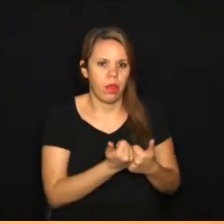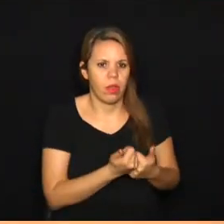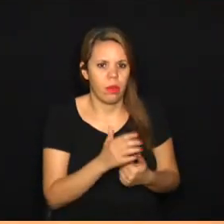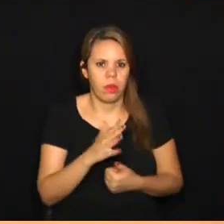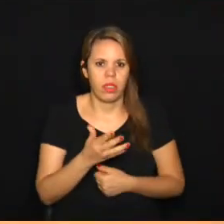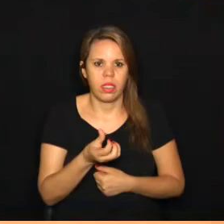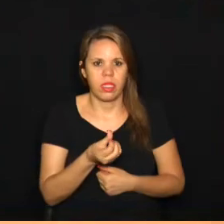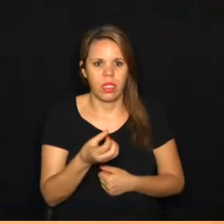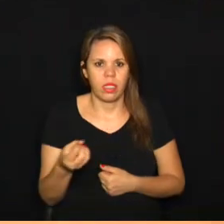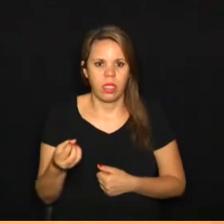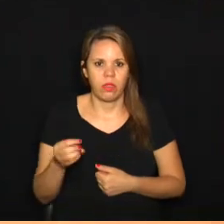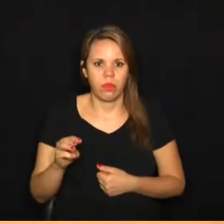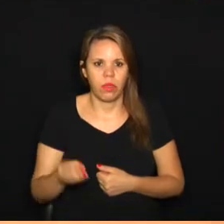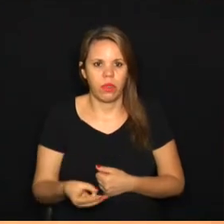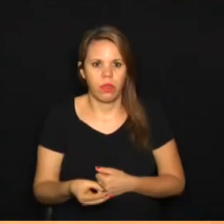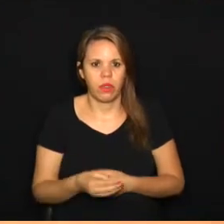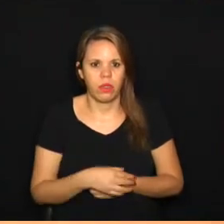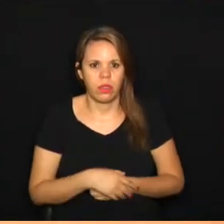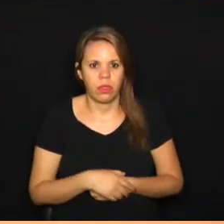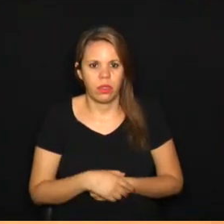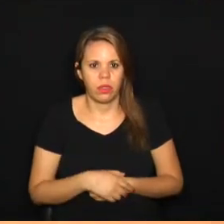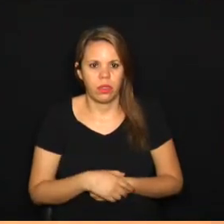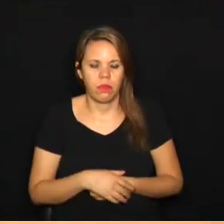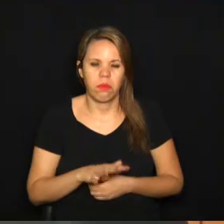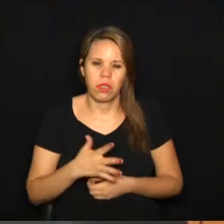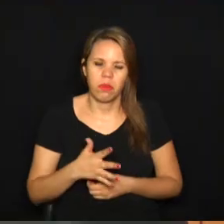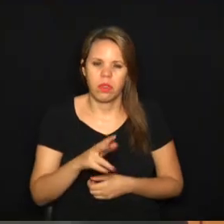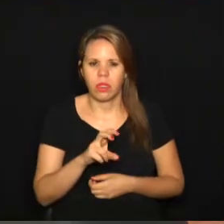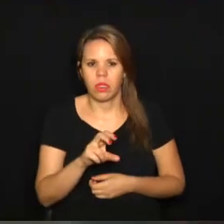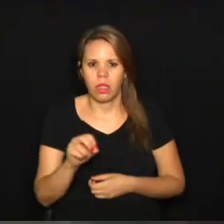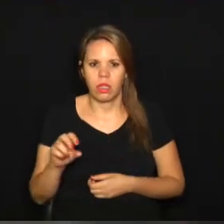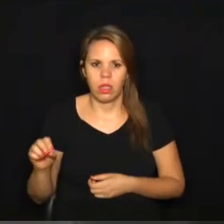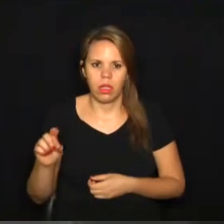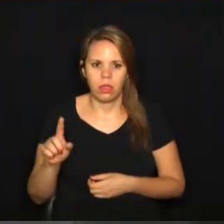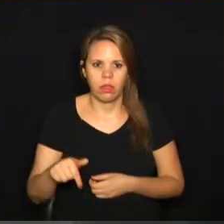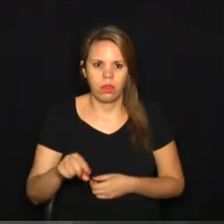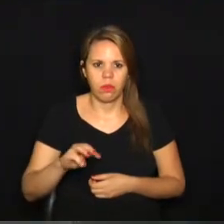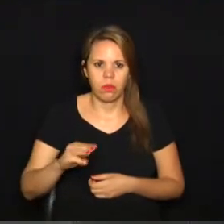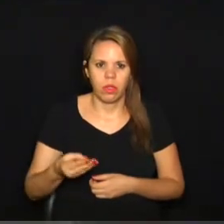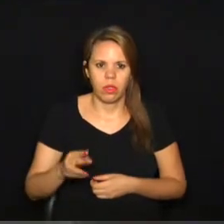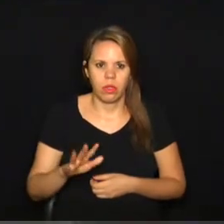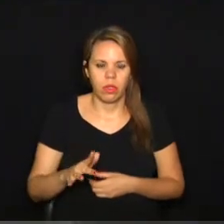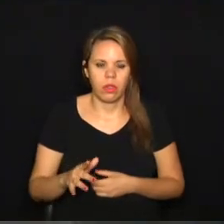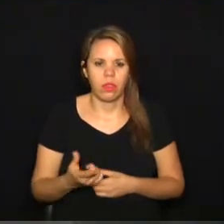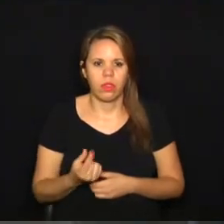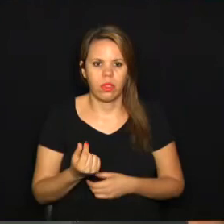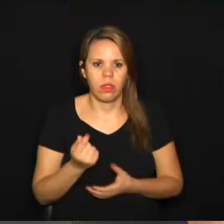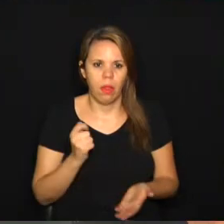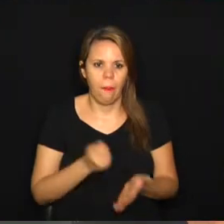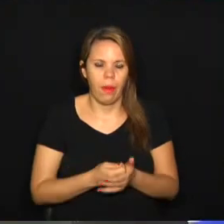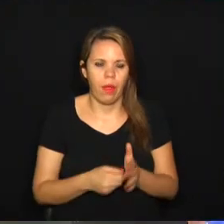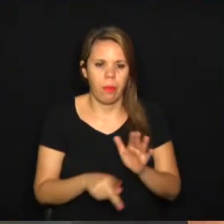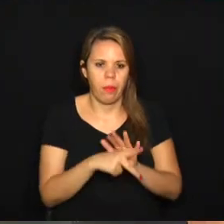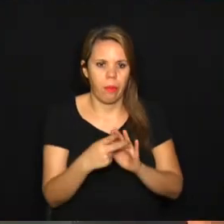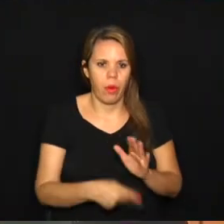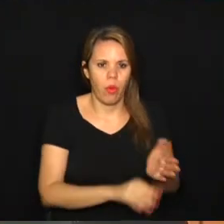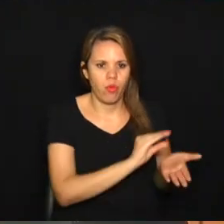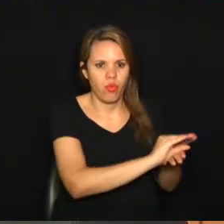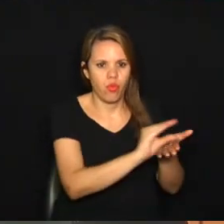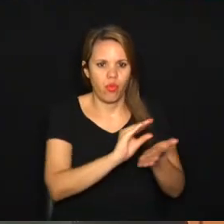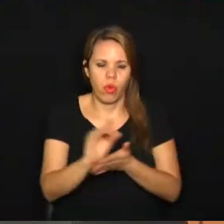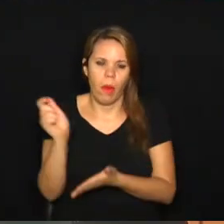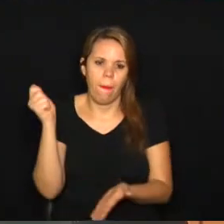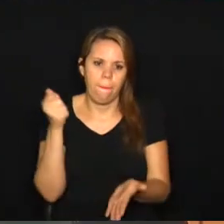600 milhões, é isso? Tirando isso, por volta de 500 milhões. 500 milhões. Tá? Isso é desembolso de caixa mesmo, para cobrir a folha de pagamento